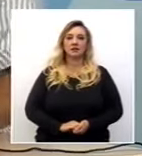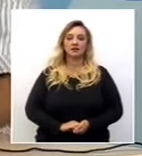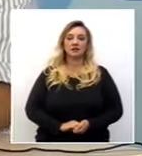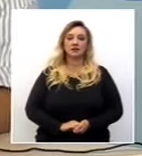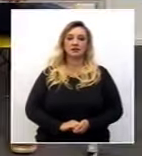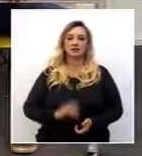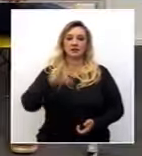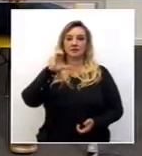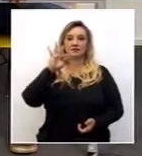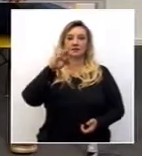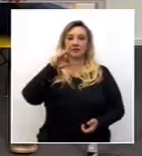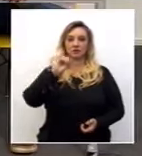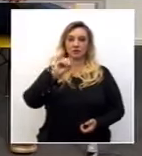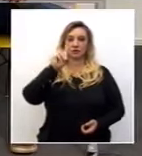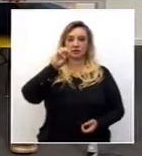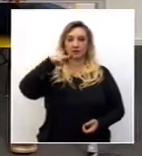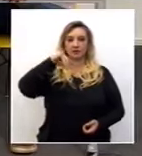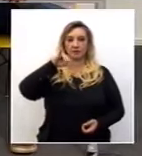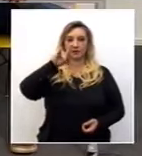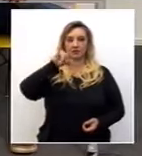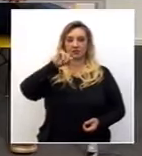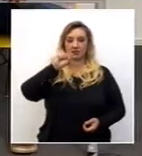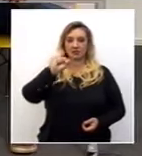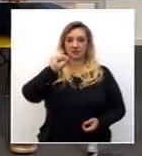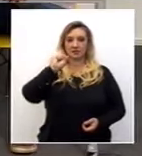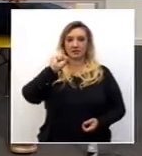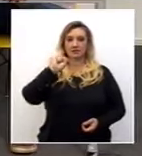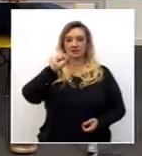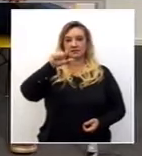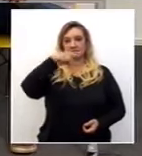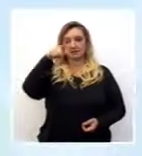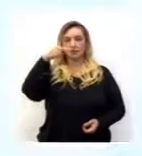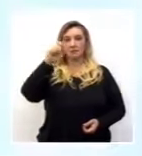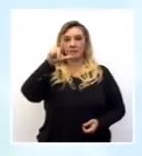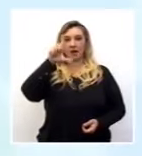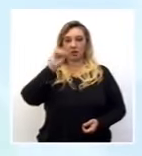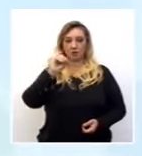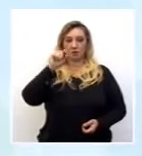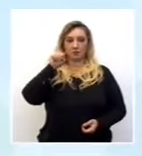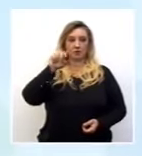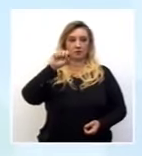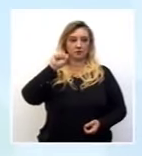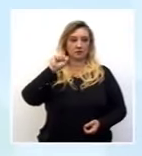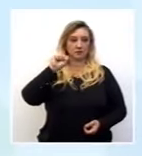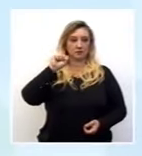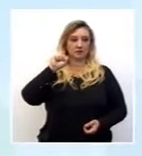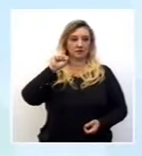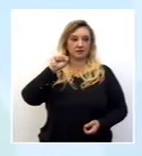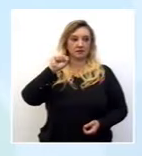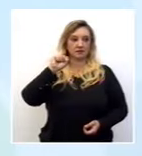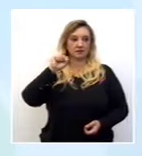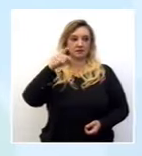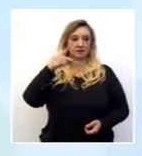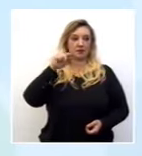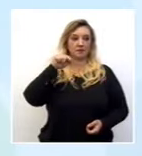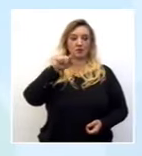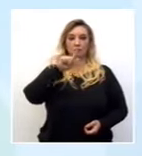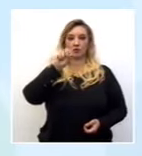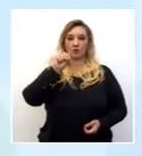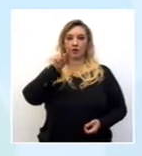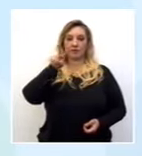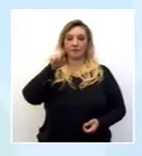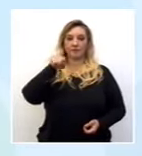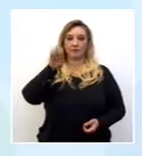de Mídias, São Paulo, educacão.sp.gov.br. Tem